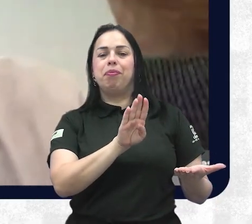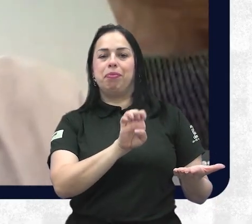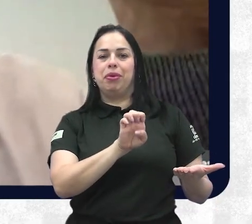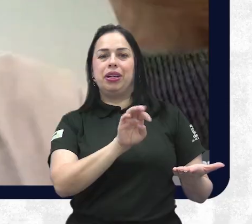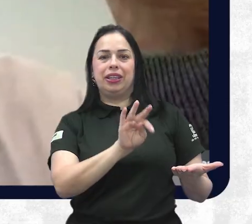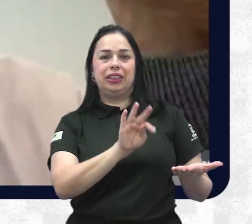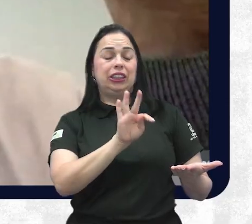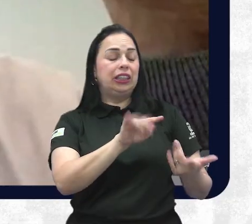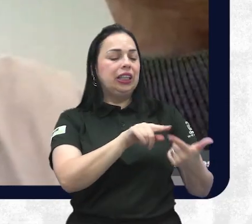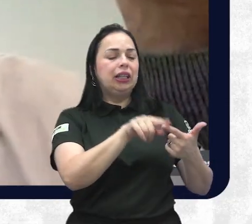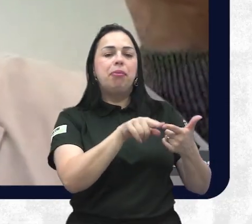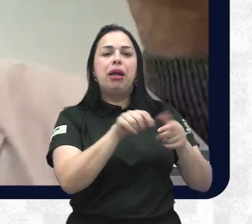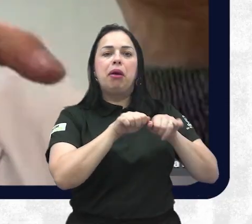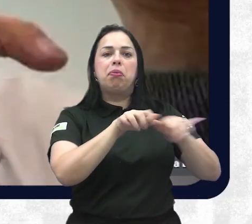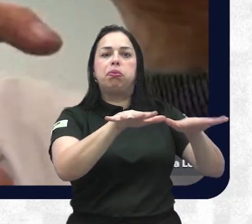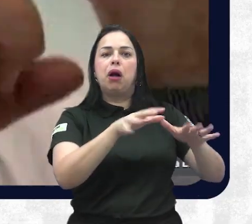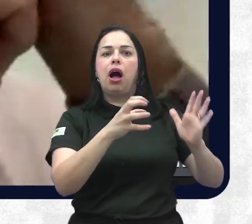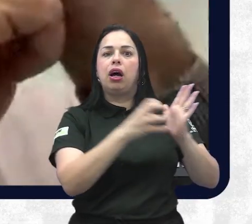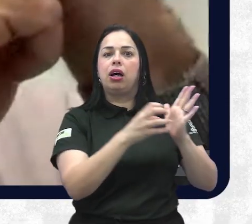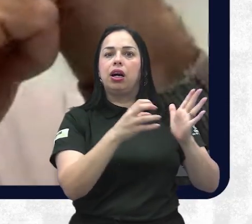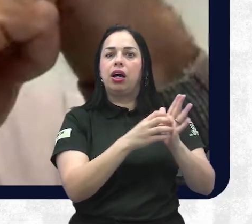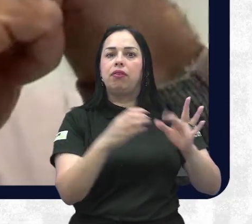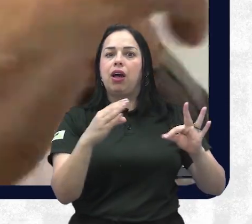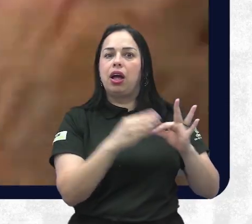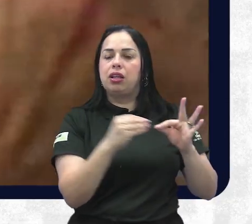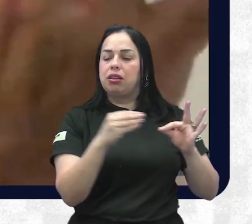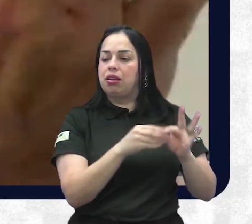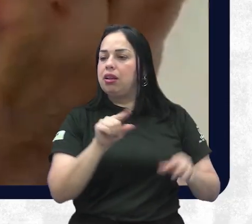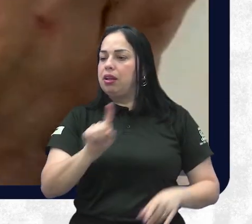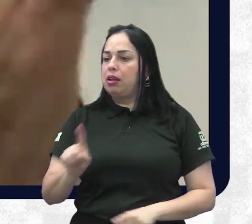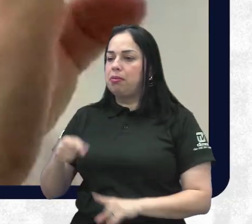de HIV/AIDS no mundo e a Constituição